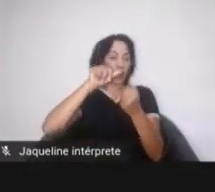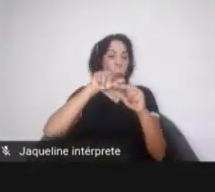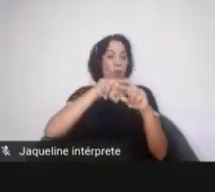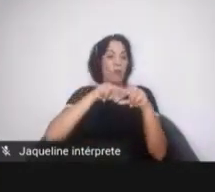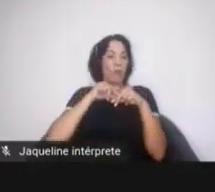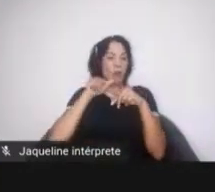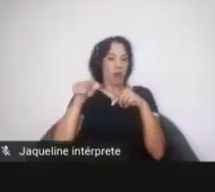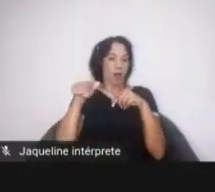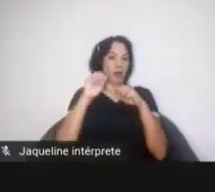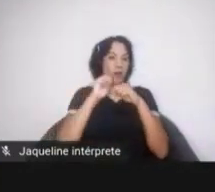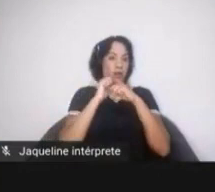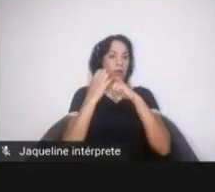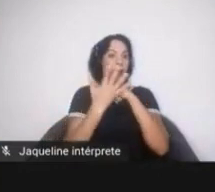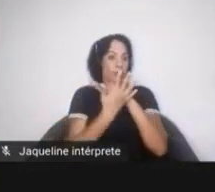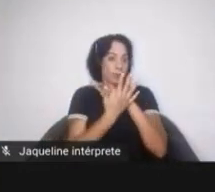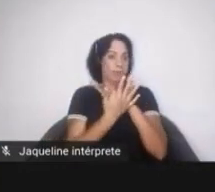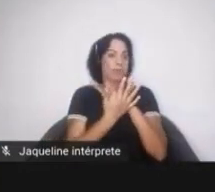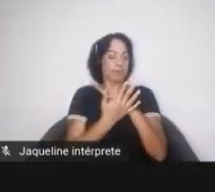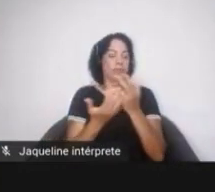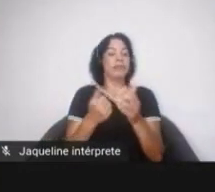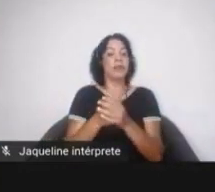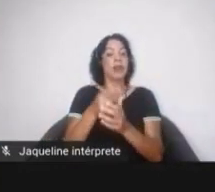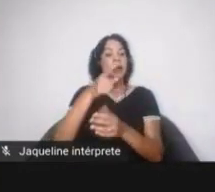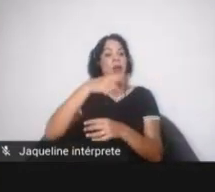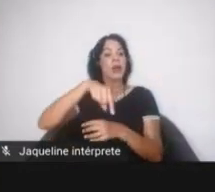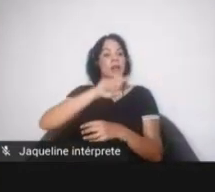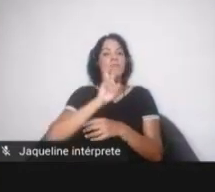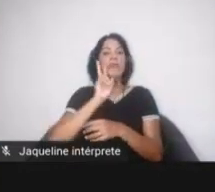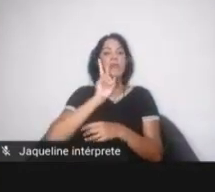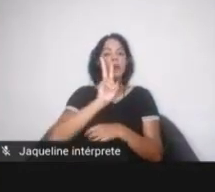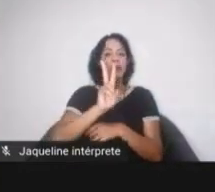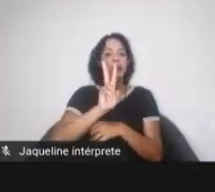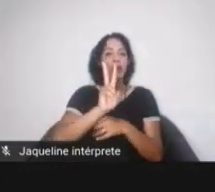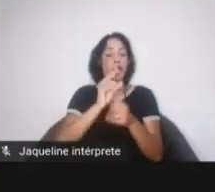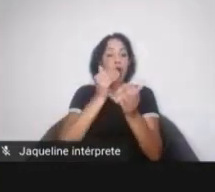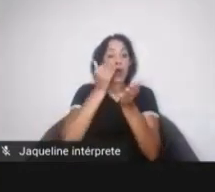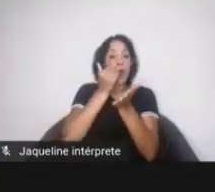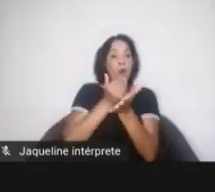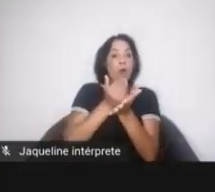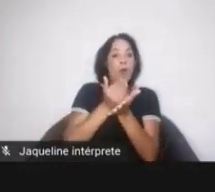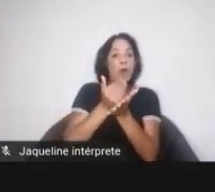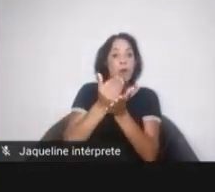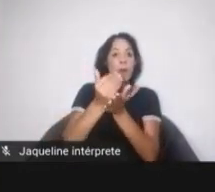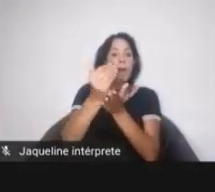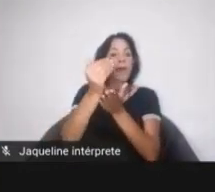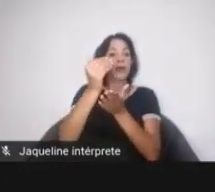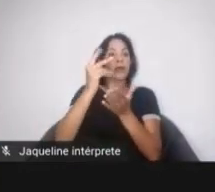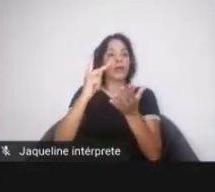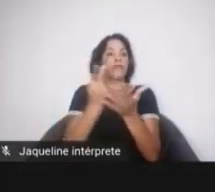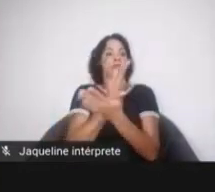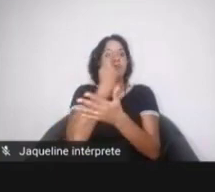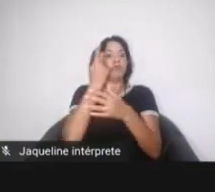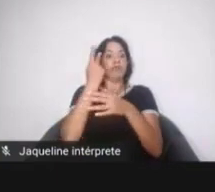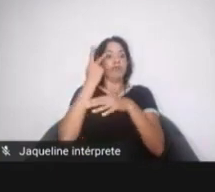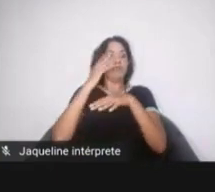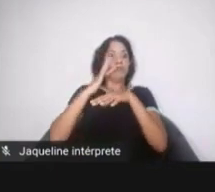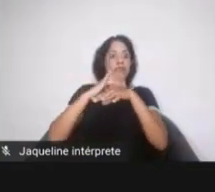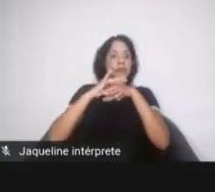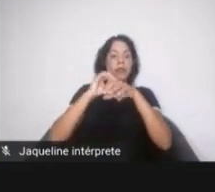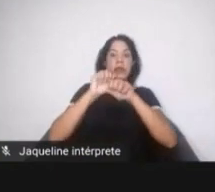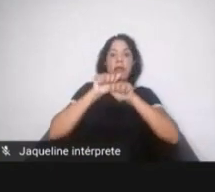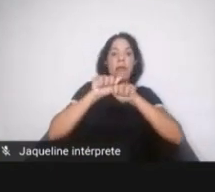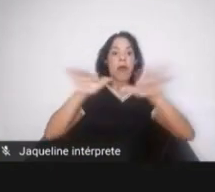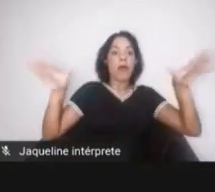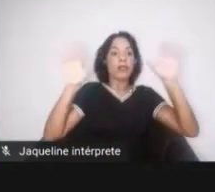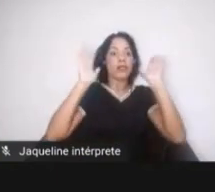Covid. Assistimos no início, todo o processo de início do Covid, até a